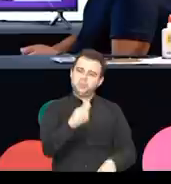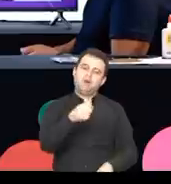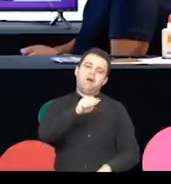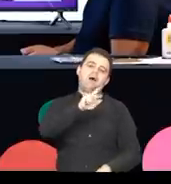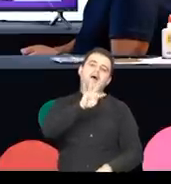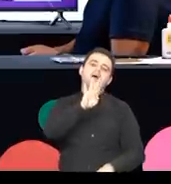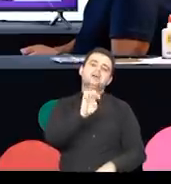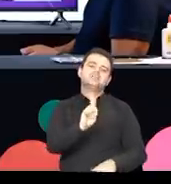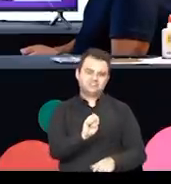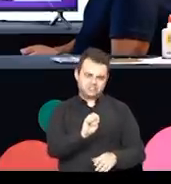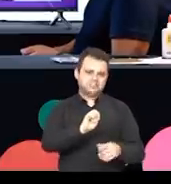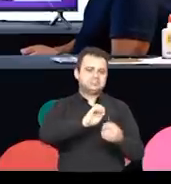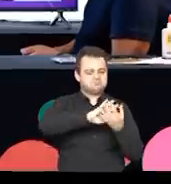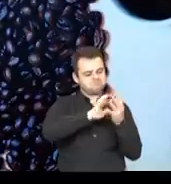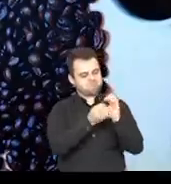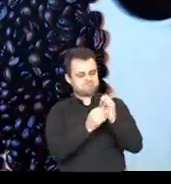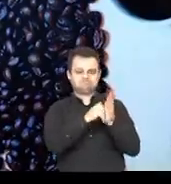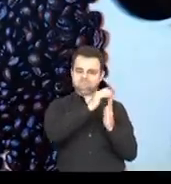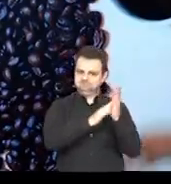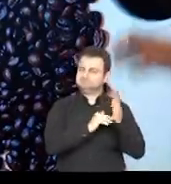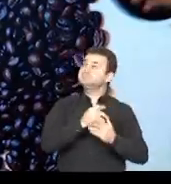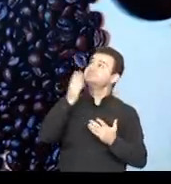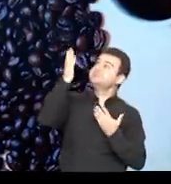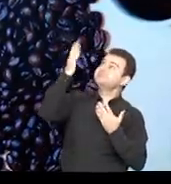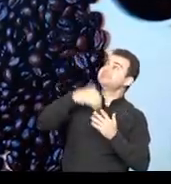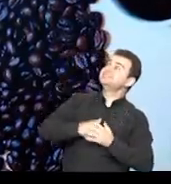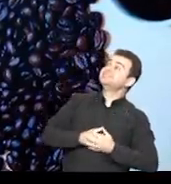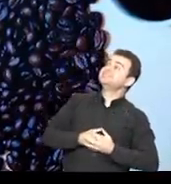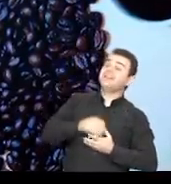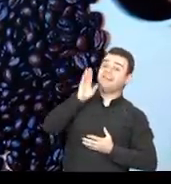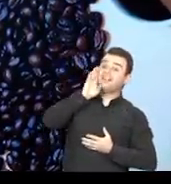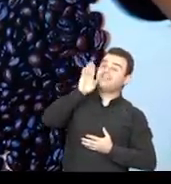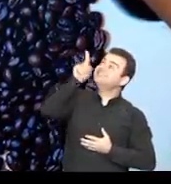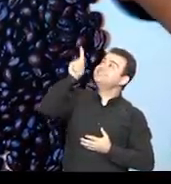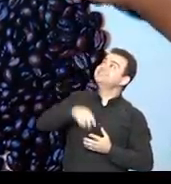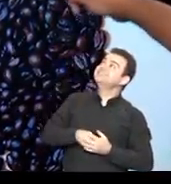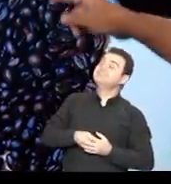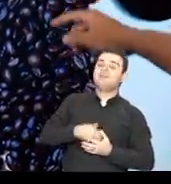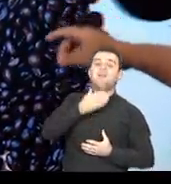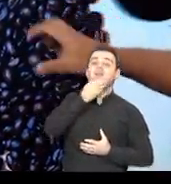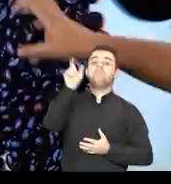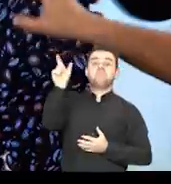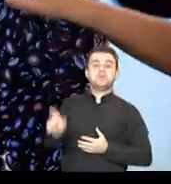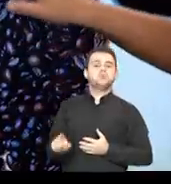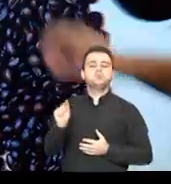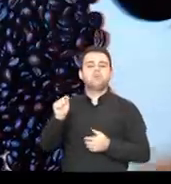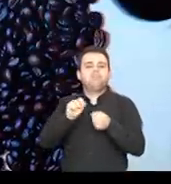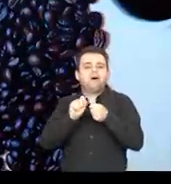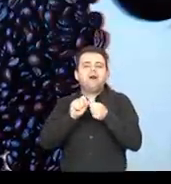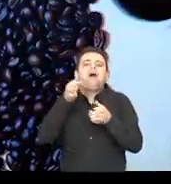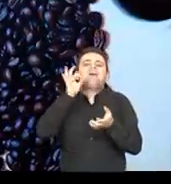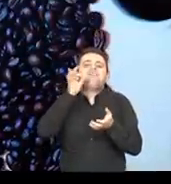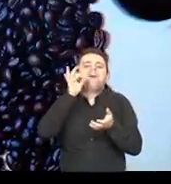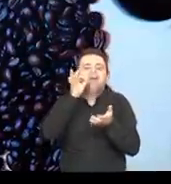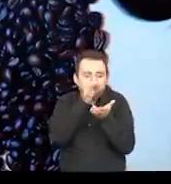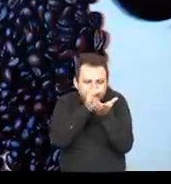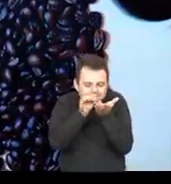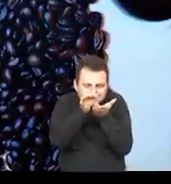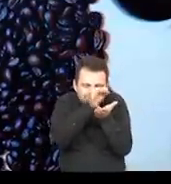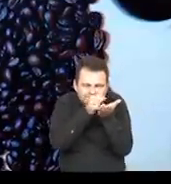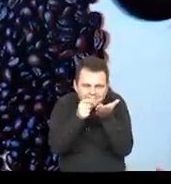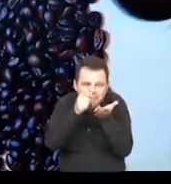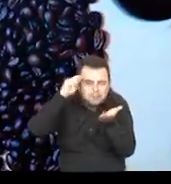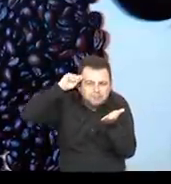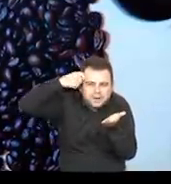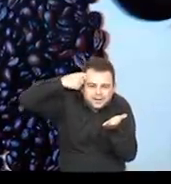Esse outro quadro aqui é muito legal, ó. Ele fez aqui um personagem, a gente percebe que foi com grãos de café, e os olhos, ou óculos, no caso,